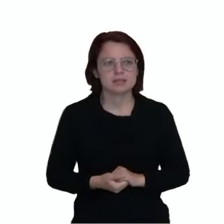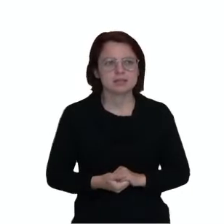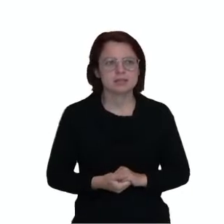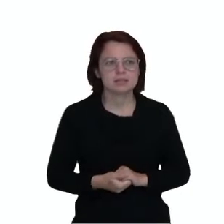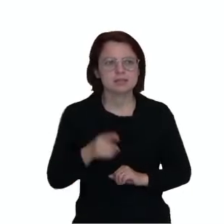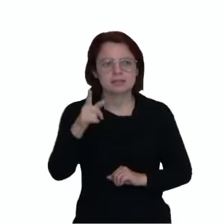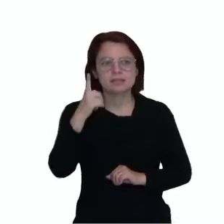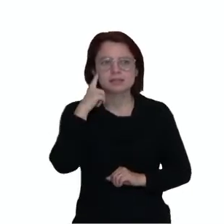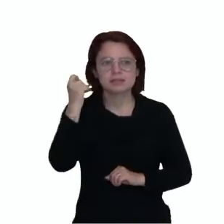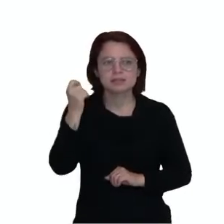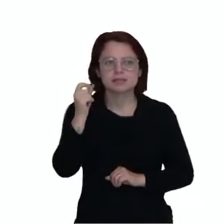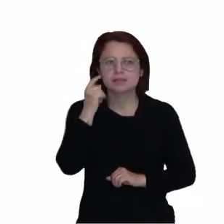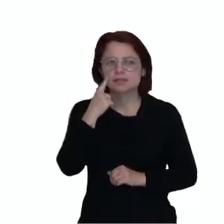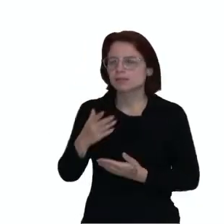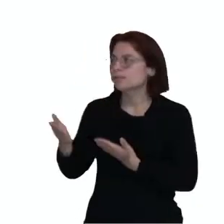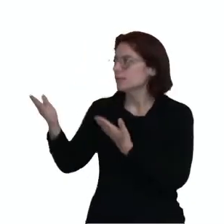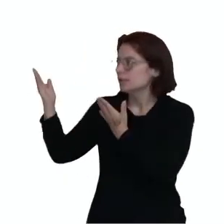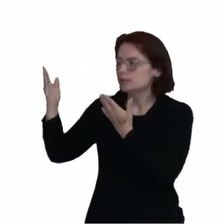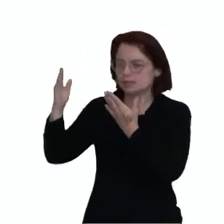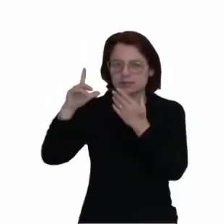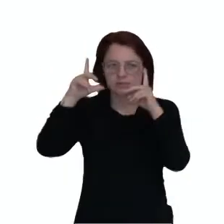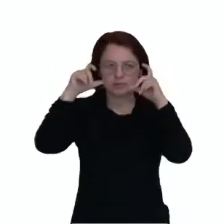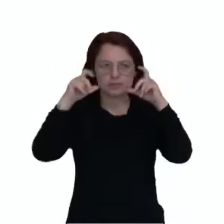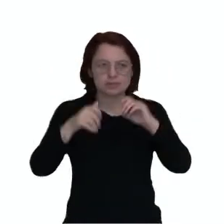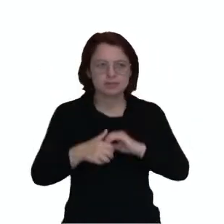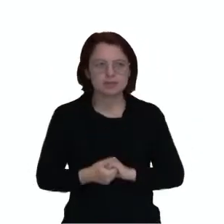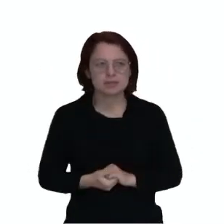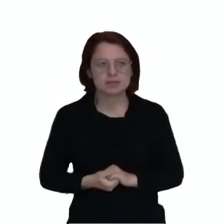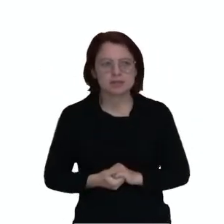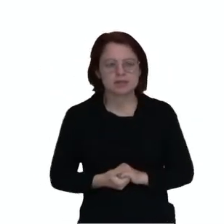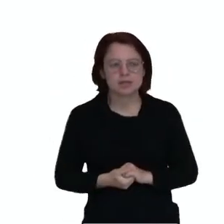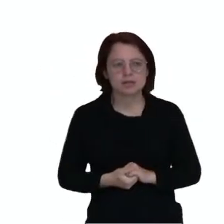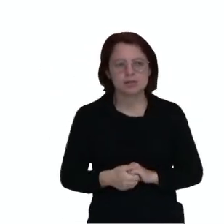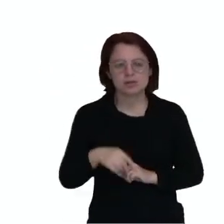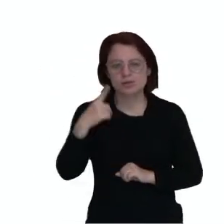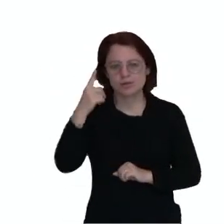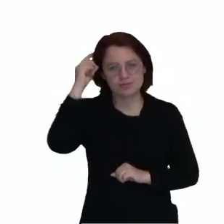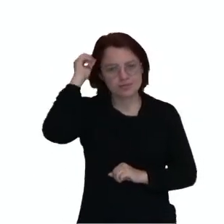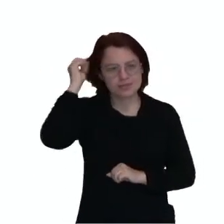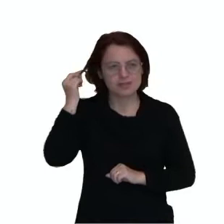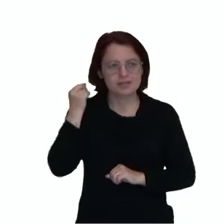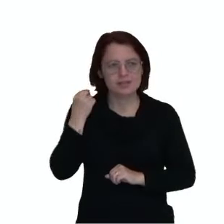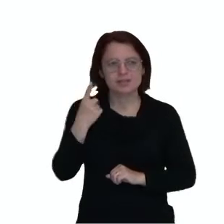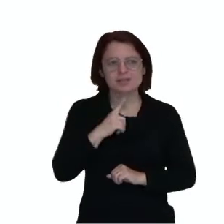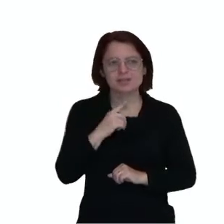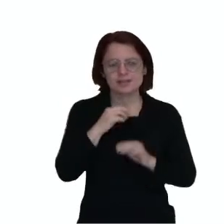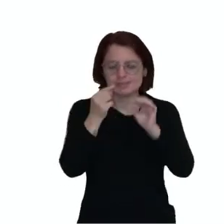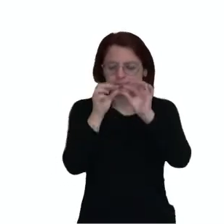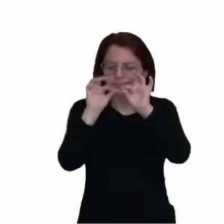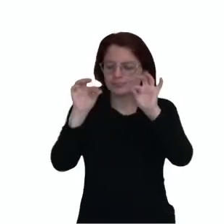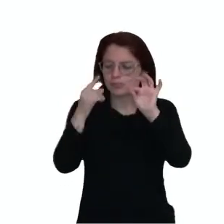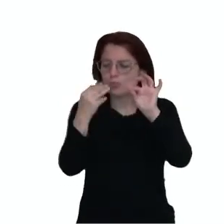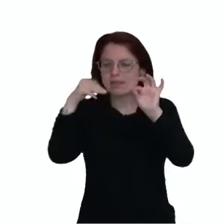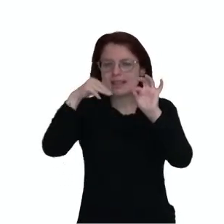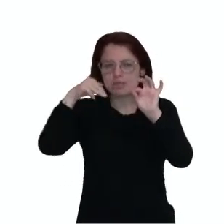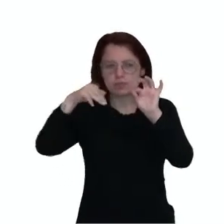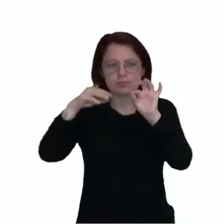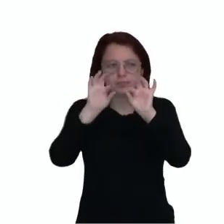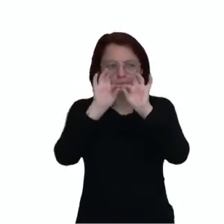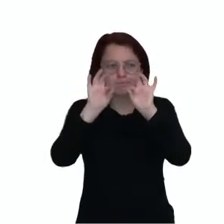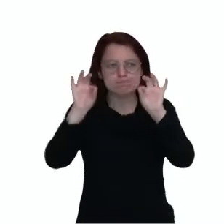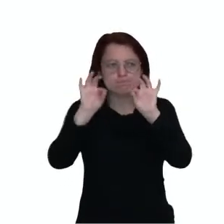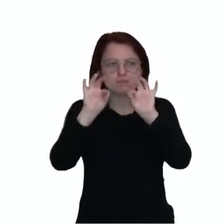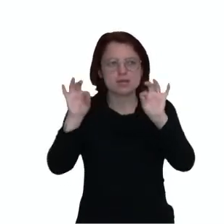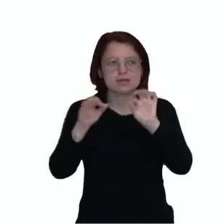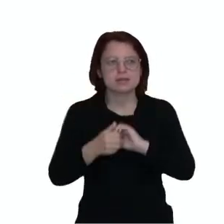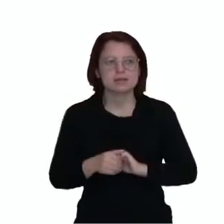uma ideia do tamanho do DNA, olha só, um fio de cabelo tem cerca de 1 milímetro de espessura.